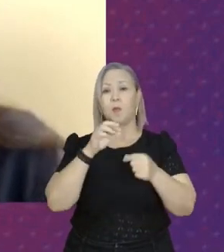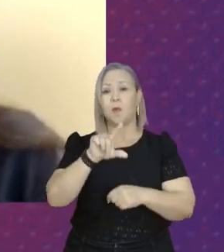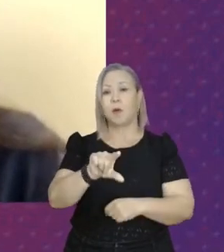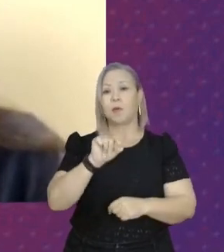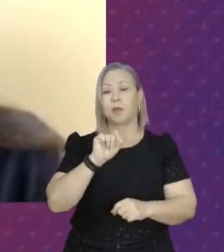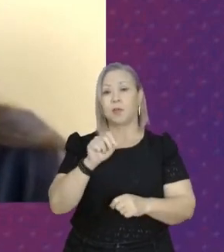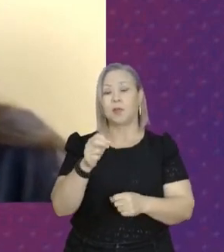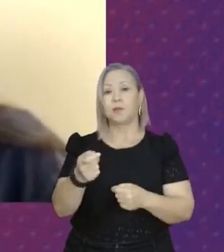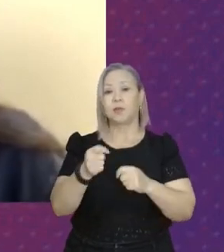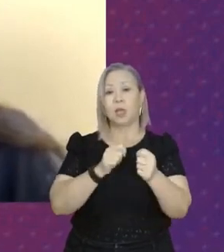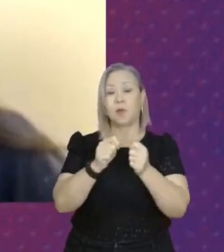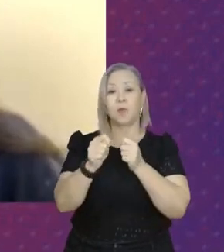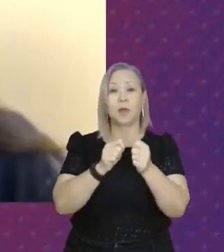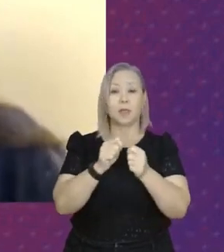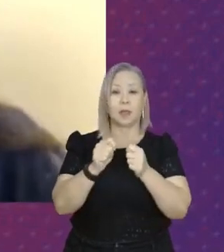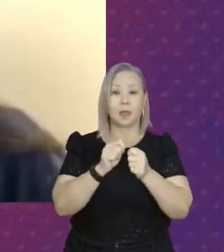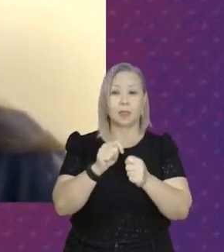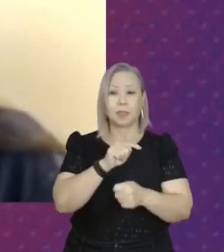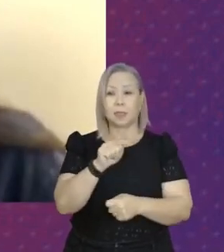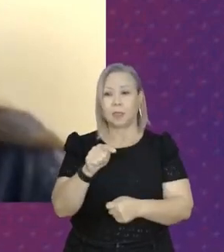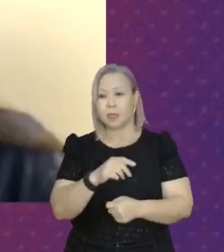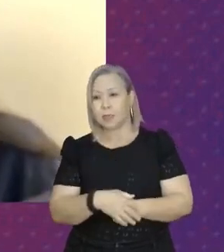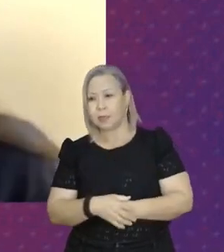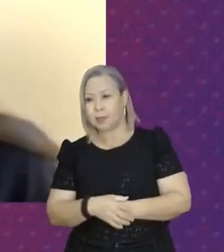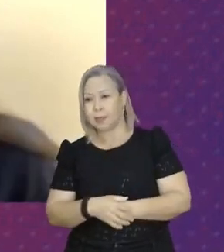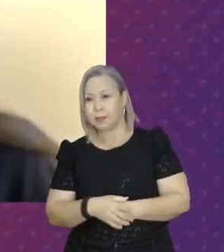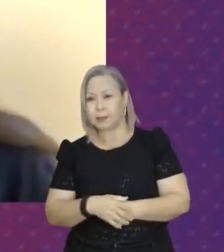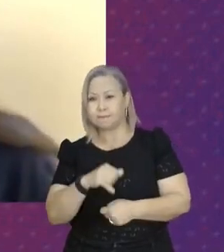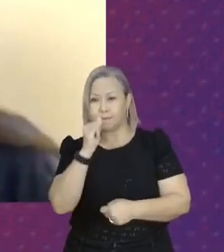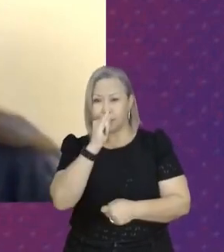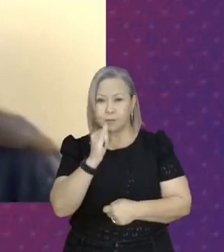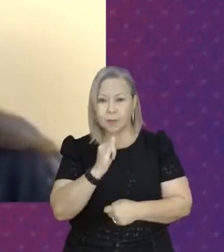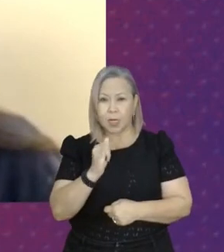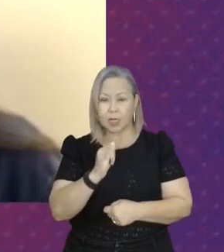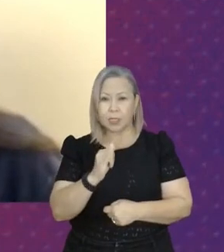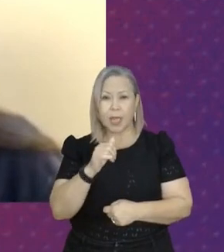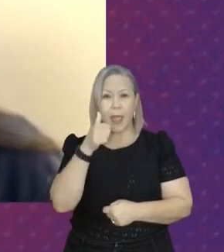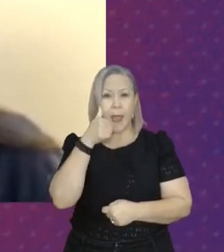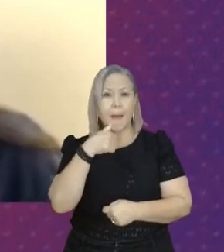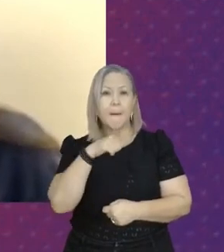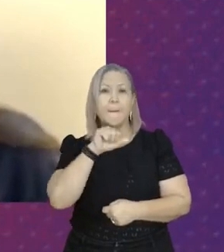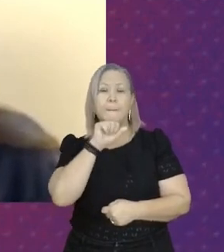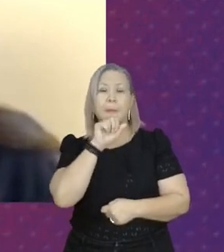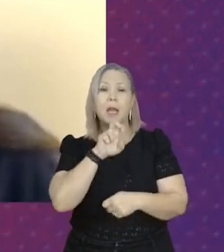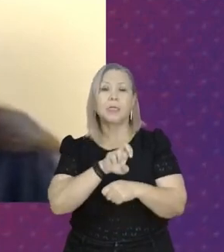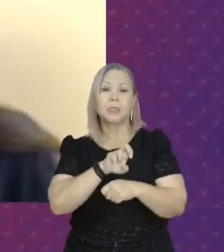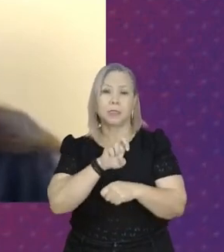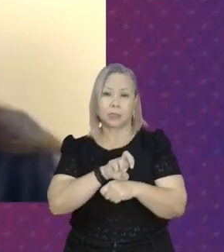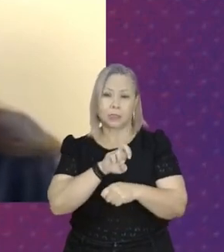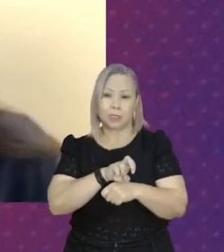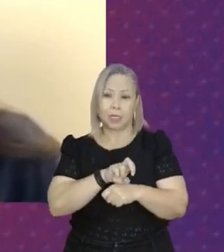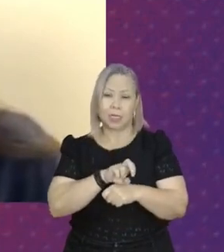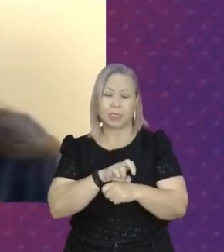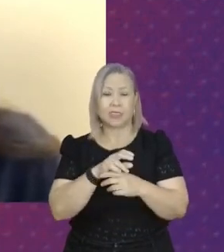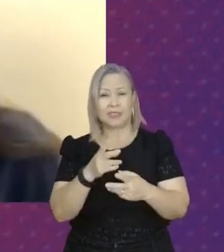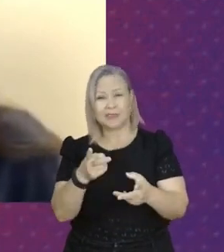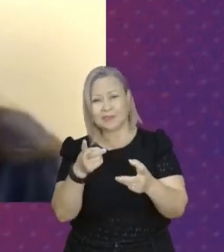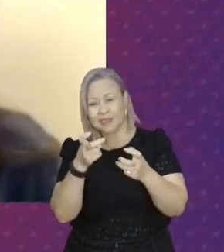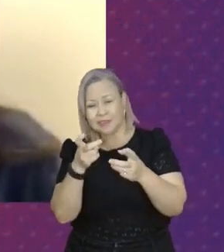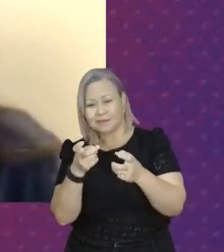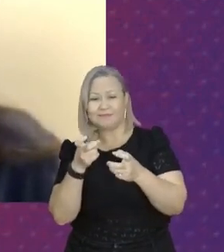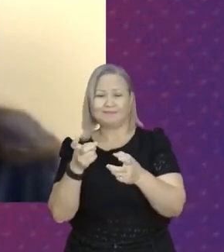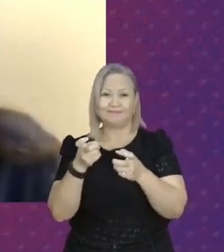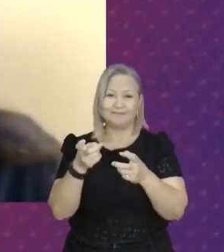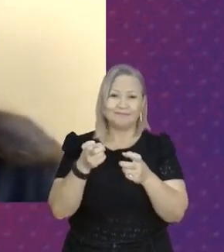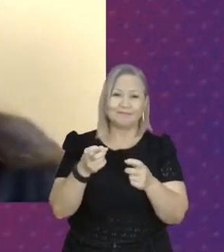de regulamentação dessa figura que é comumente chamada de mãe crecheira, e que é algo que a gente vê, e